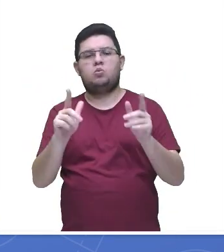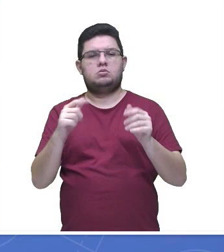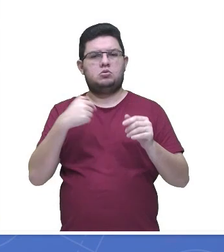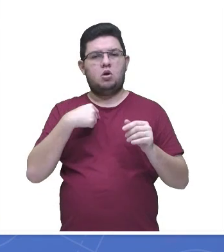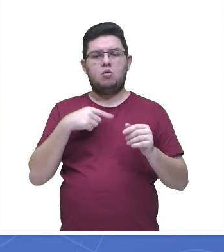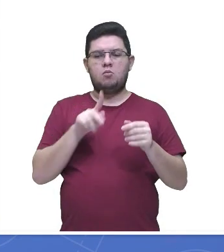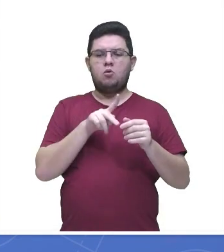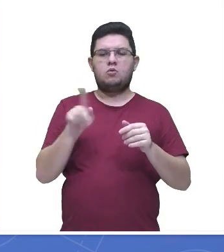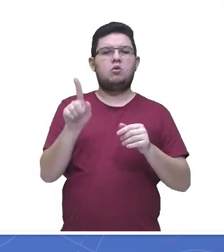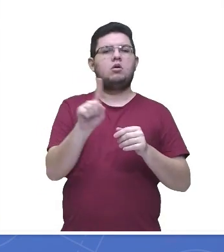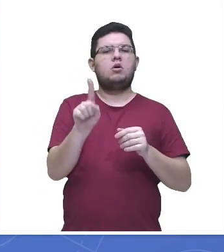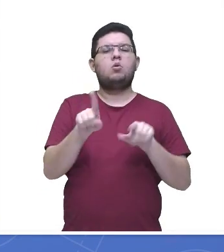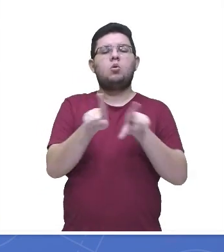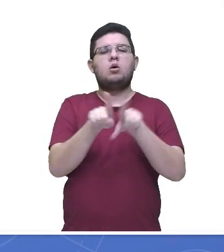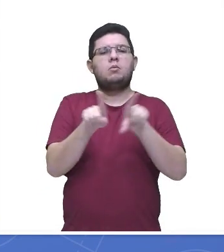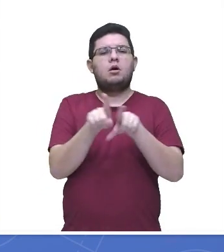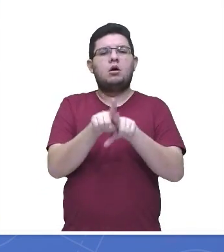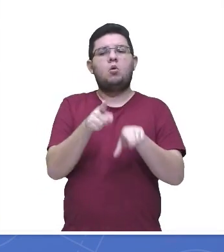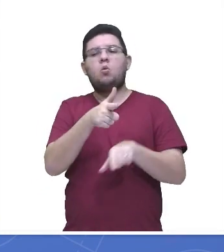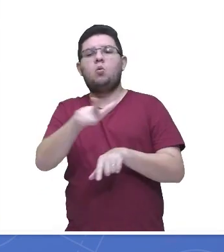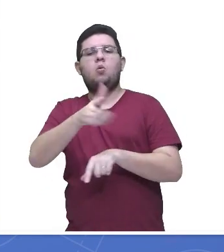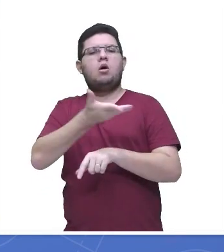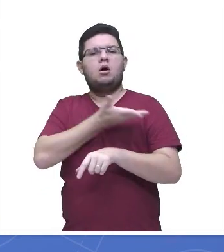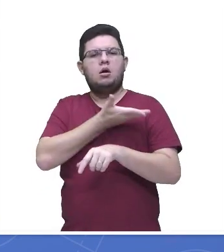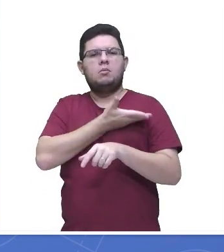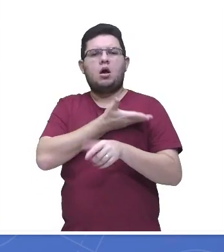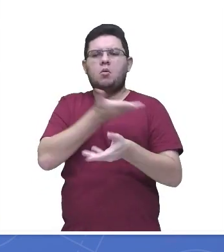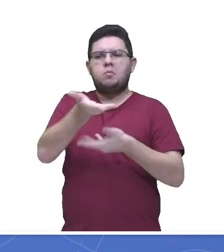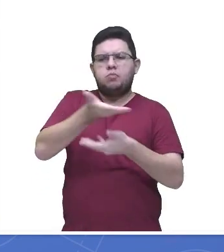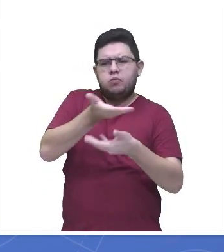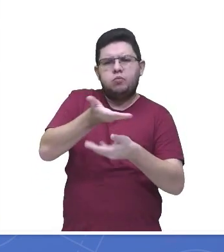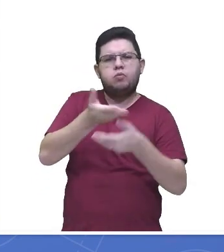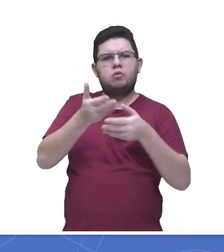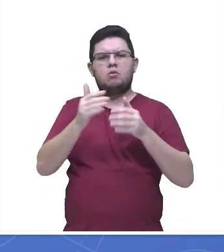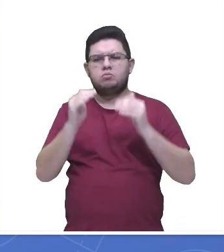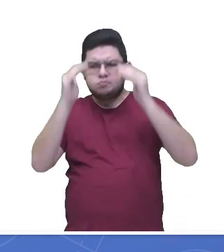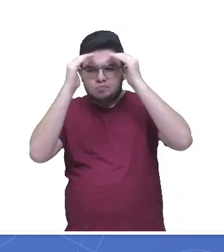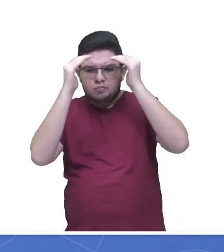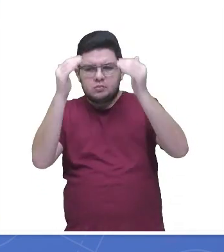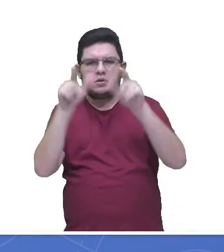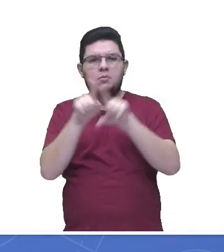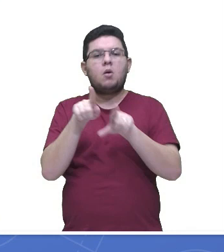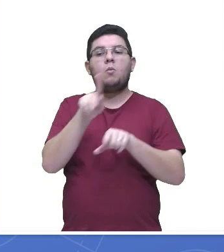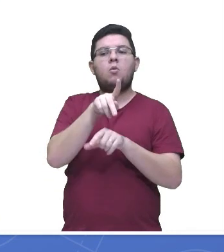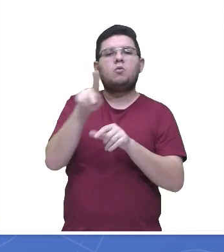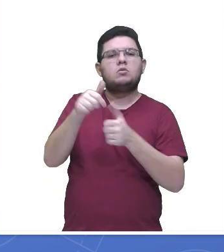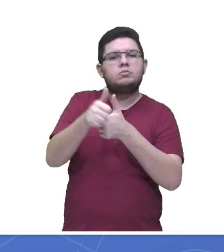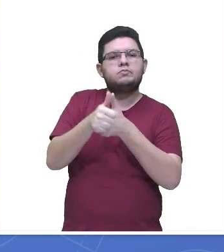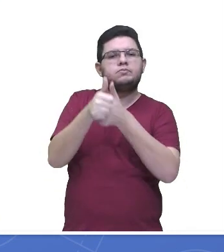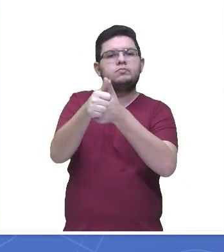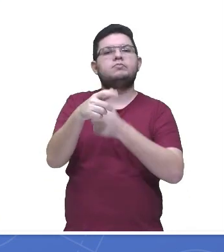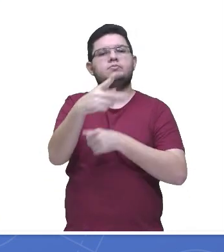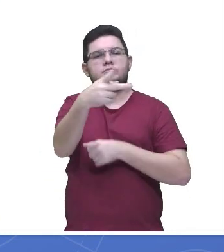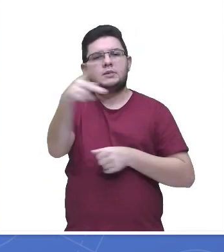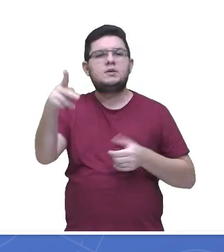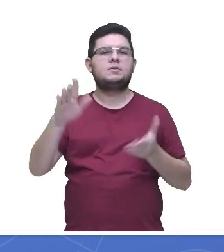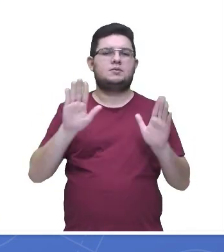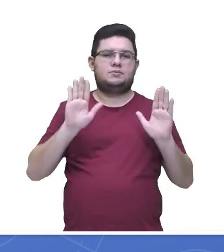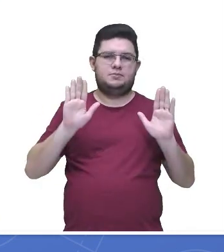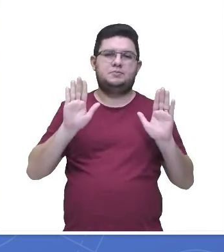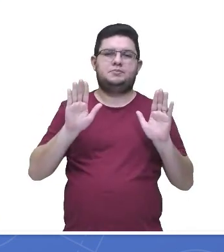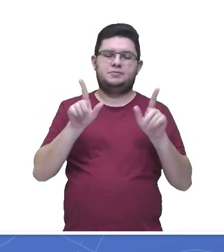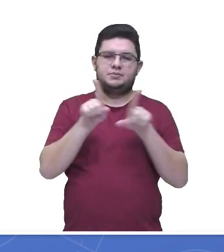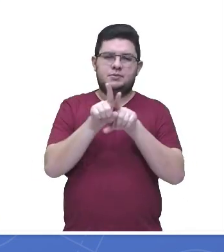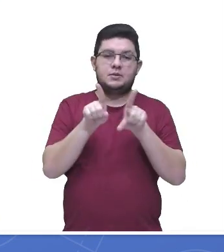Lúcia que está aqui, mas os colegas que estão aí, os professores que estão conectados, acompanhando vocês. Nesse momento, o